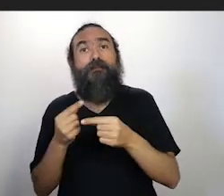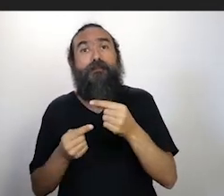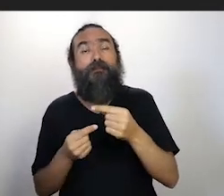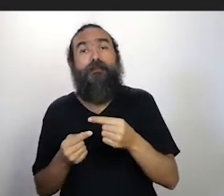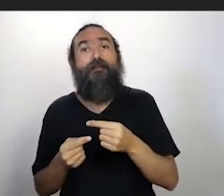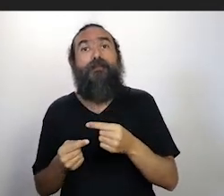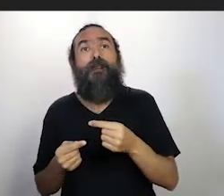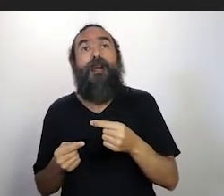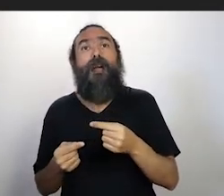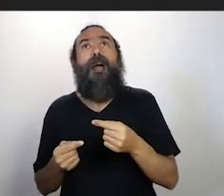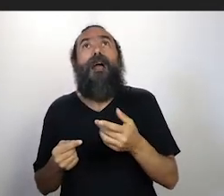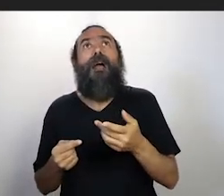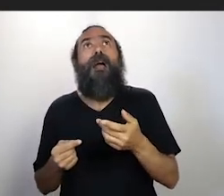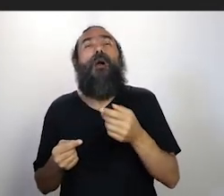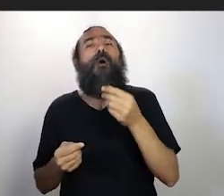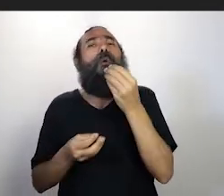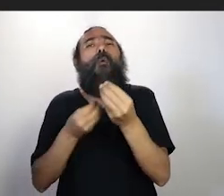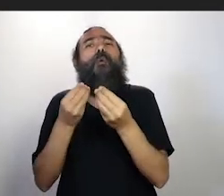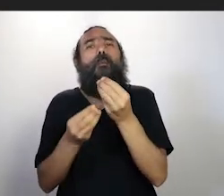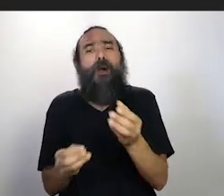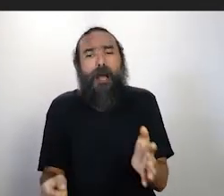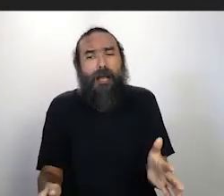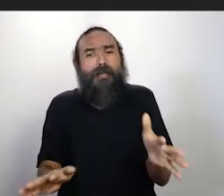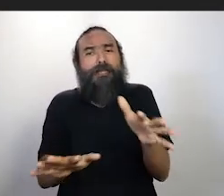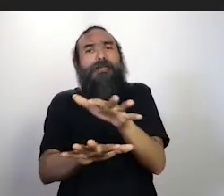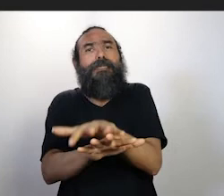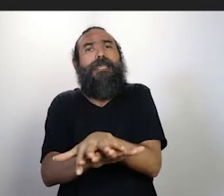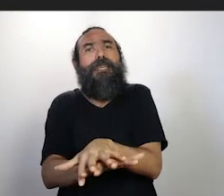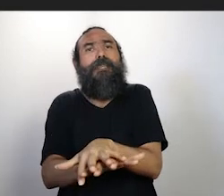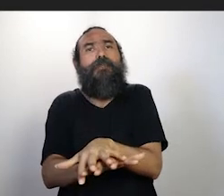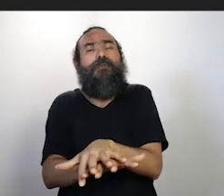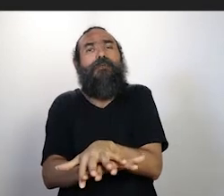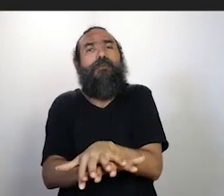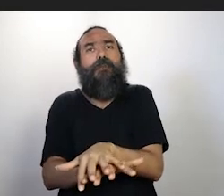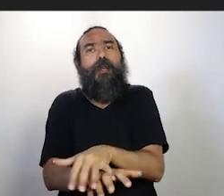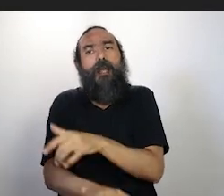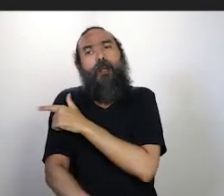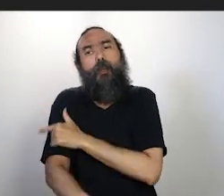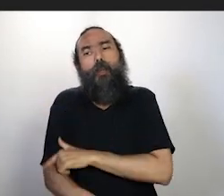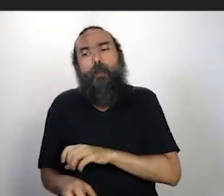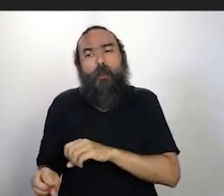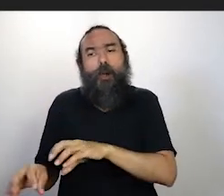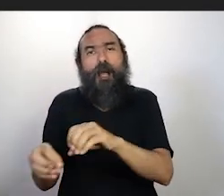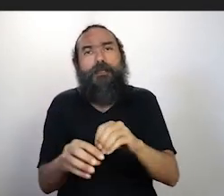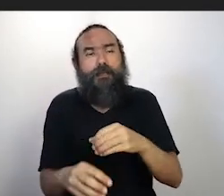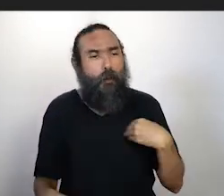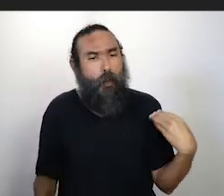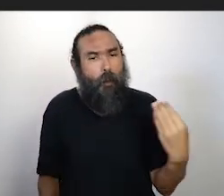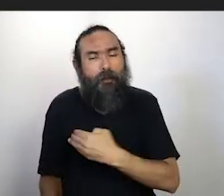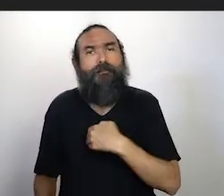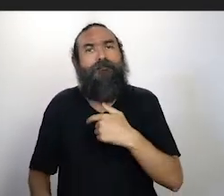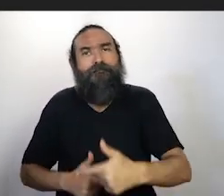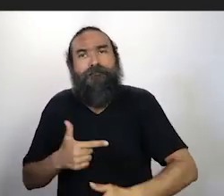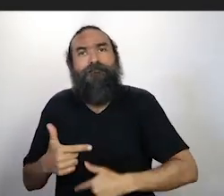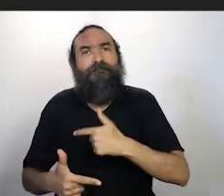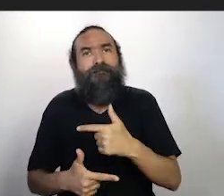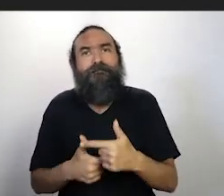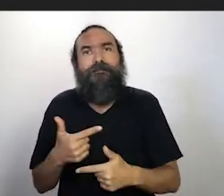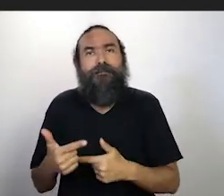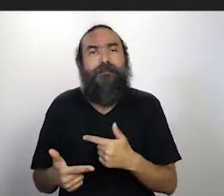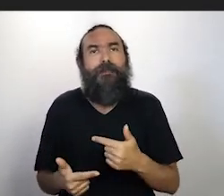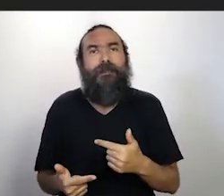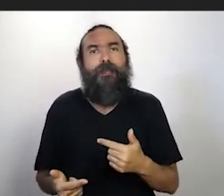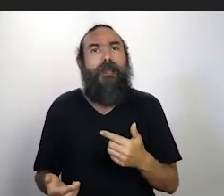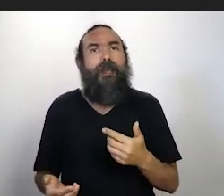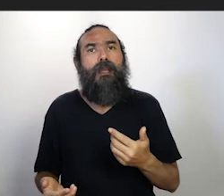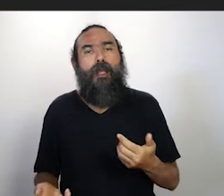questão do acesso à educação, né? Que é um desafio que eu quero compartilhar, que a gente tem tido aqui, vivenciado nesse